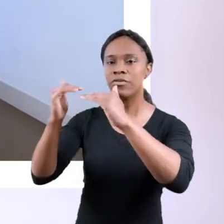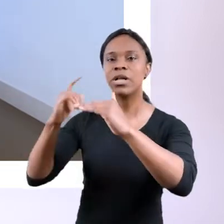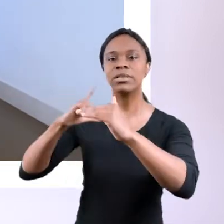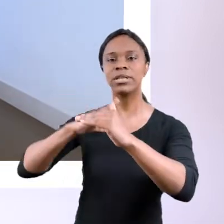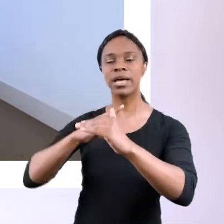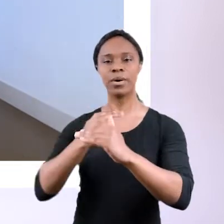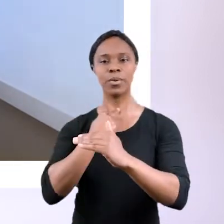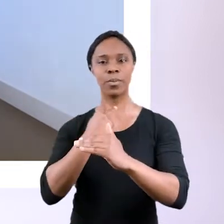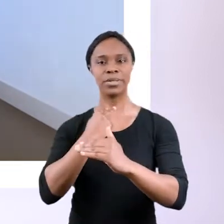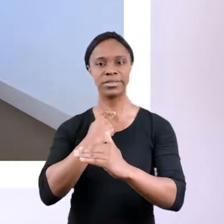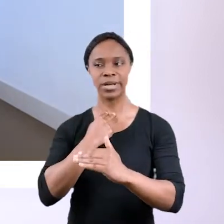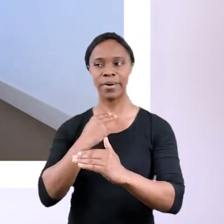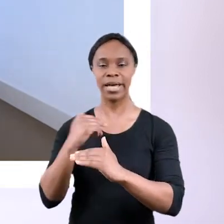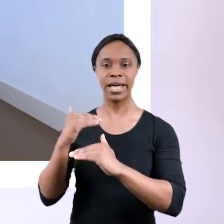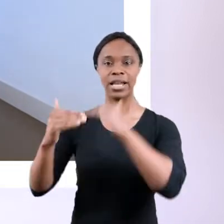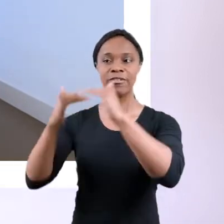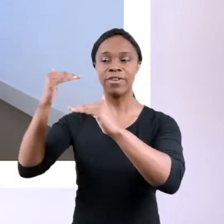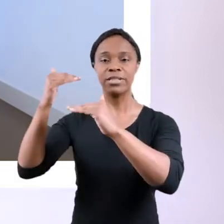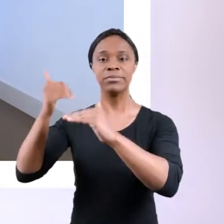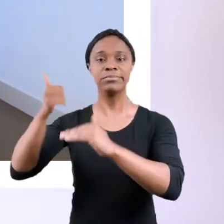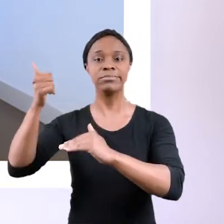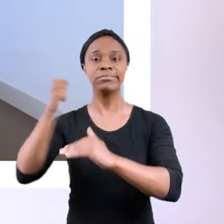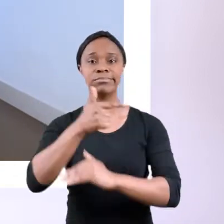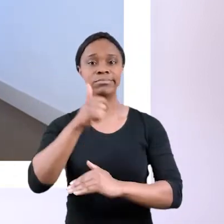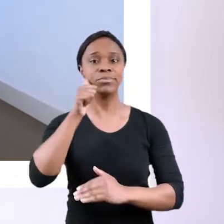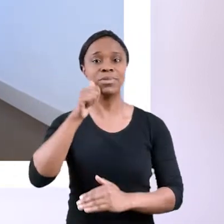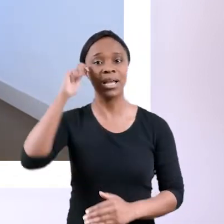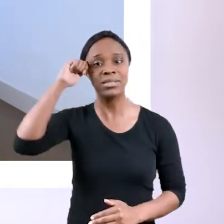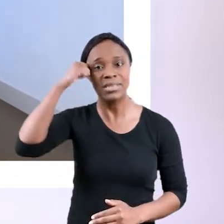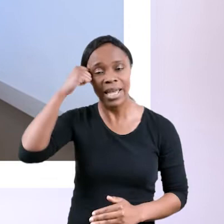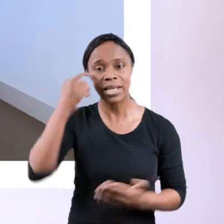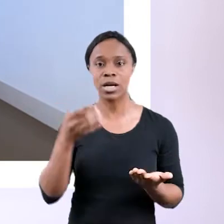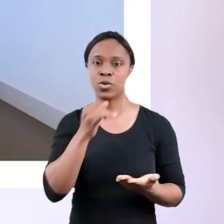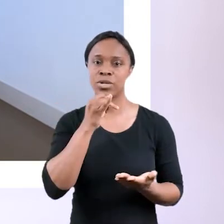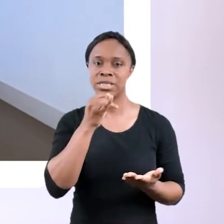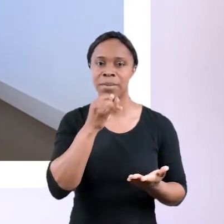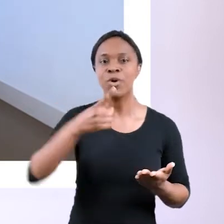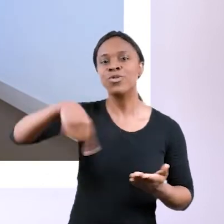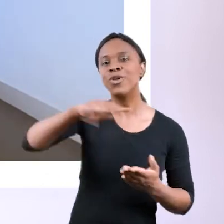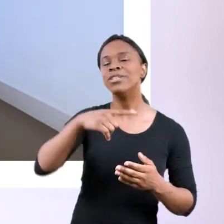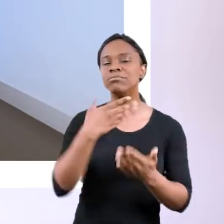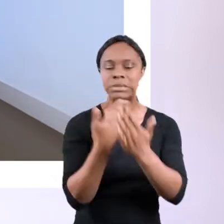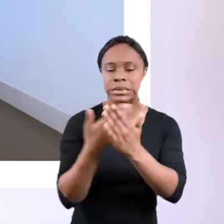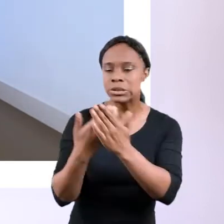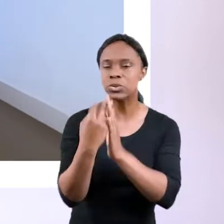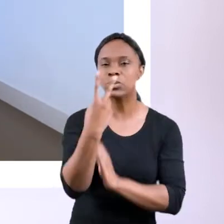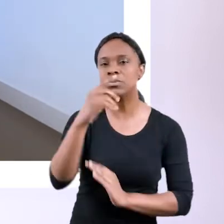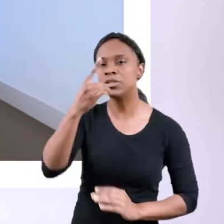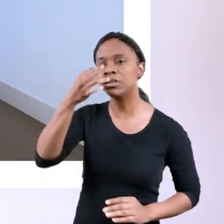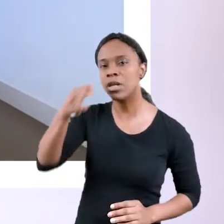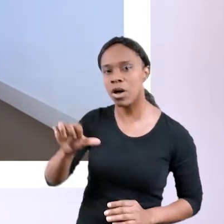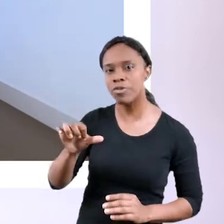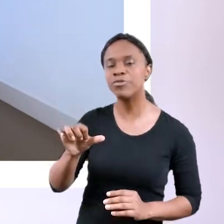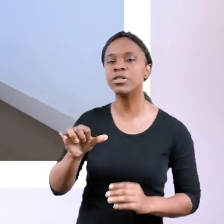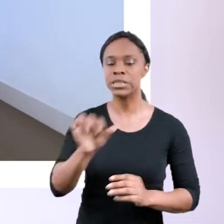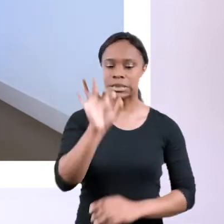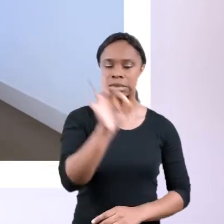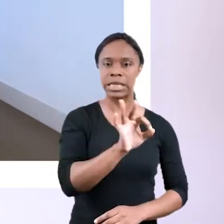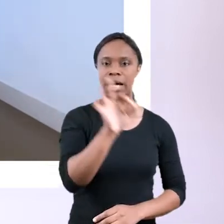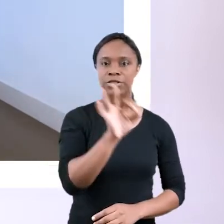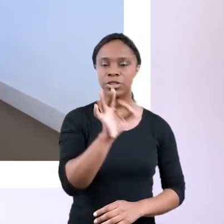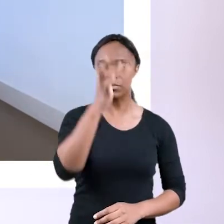altas para as mulheres negras. No grupo com 12 anos ou mais de estudo, em 2019, a taxa